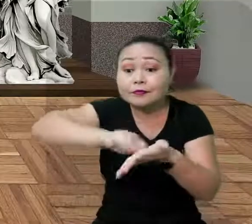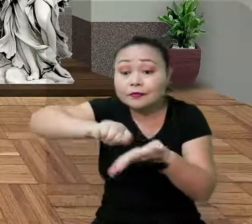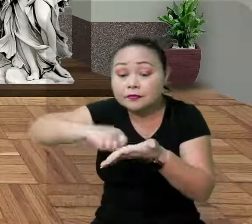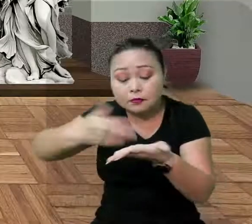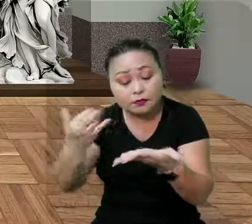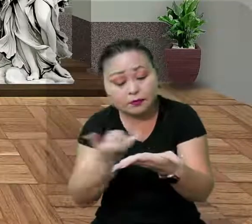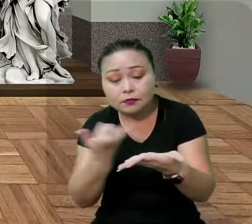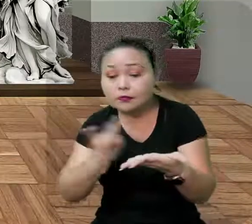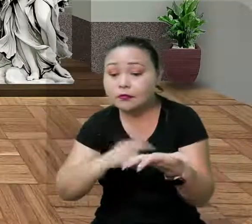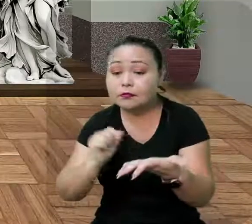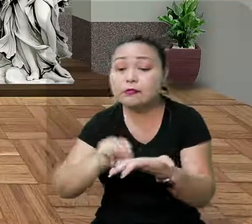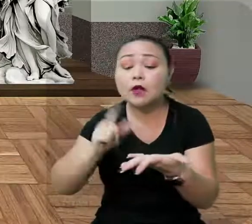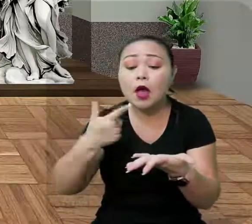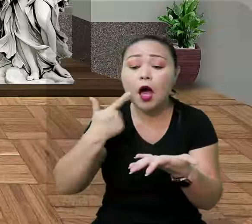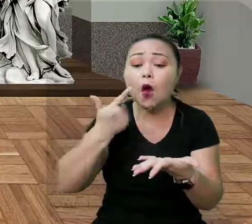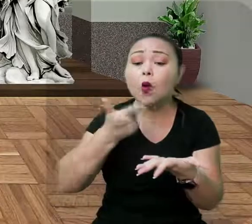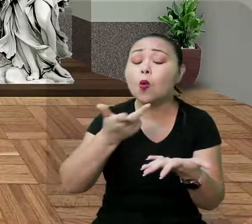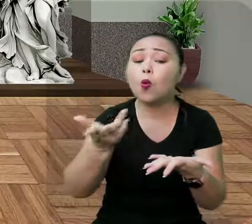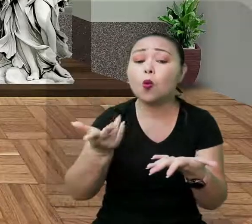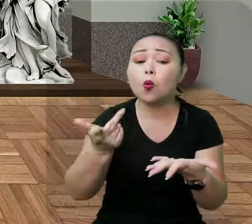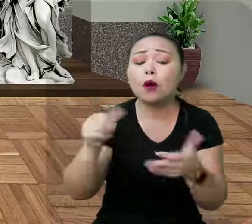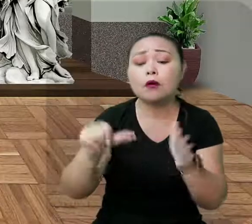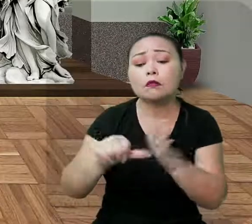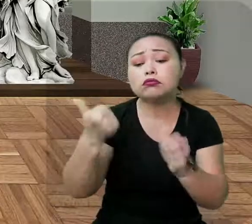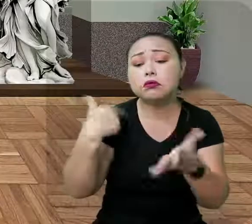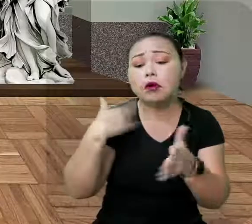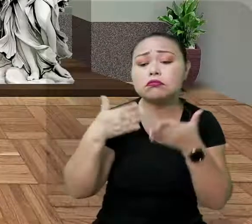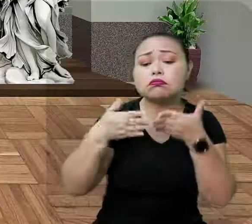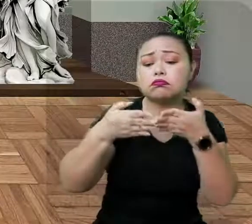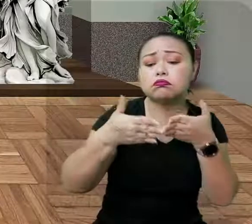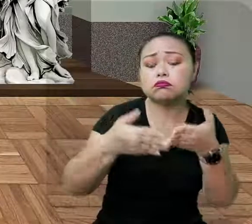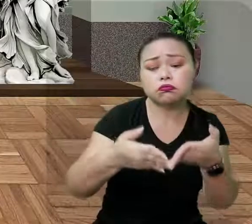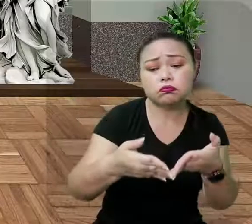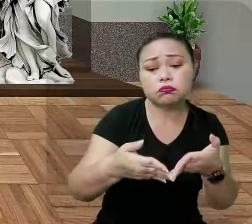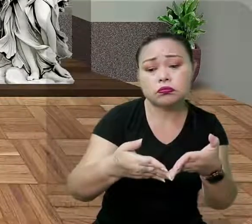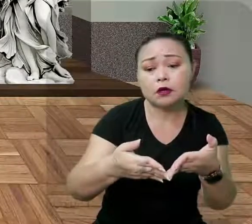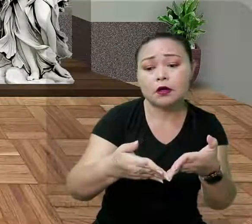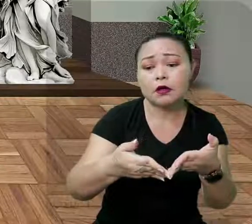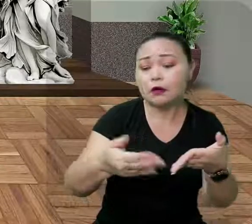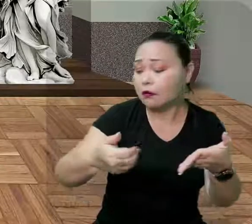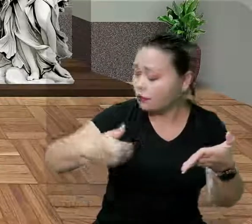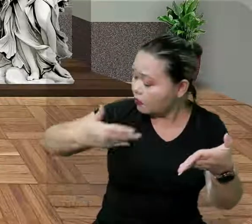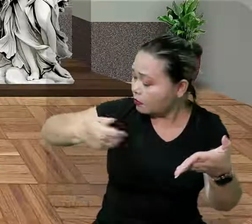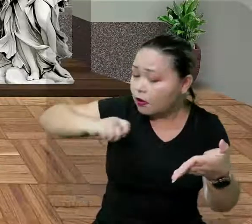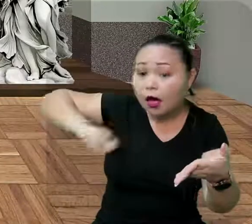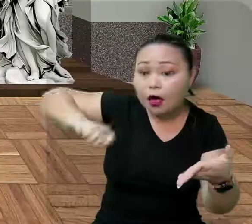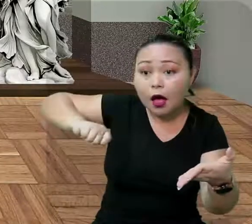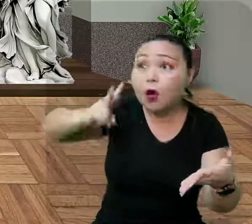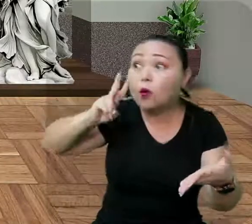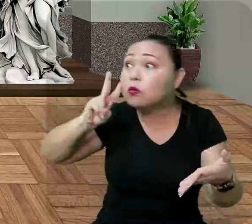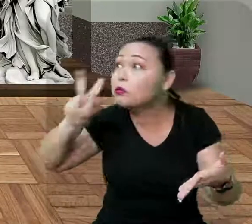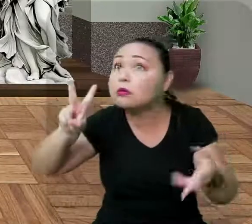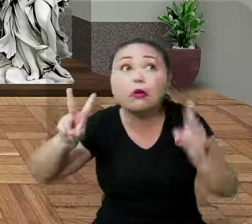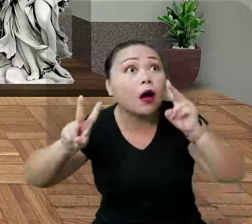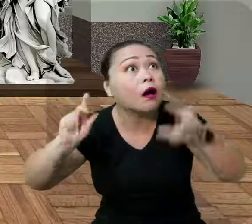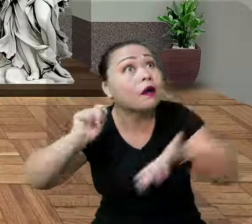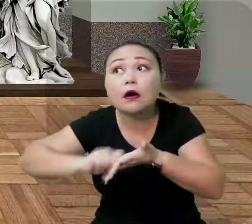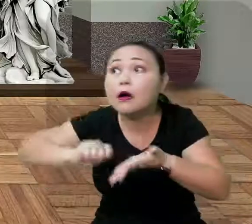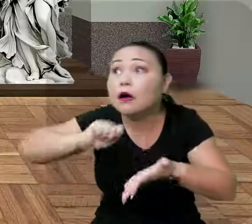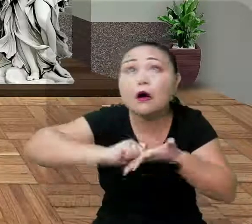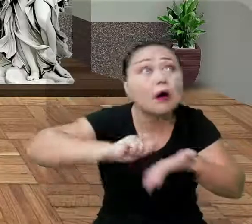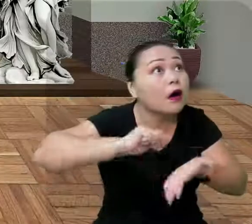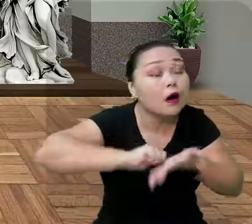também observa que o cara foi a primeira vez ele vai deixar o Rafa ele vai registrar tudo que ele fez